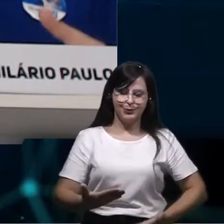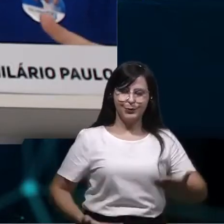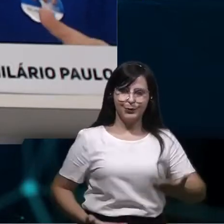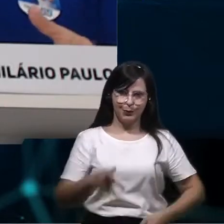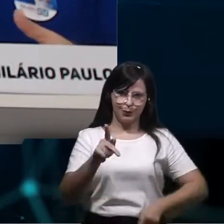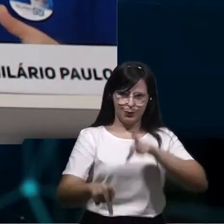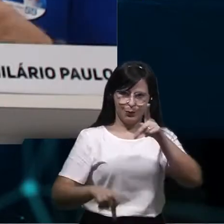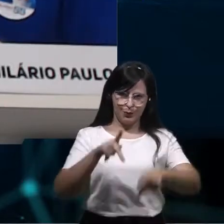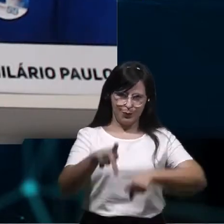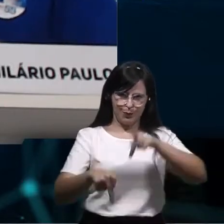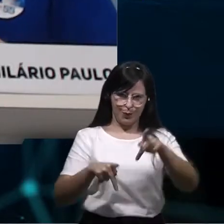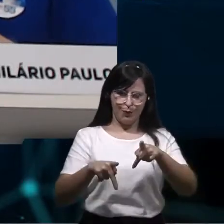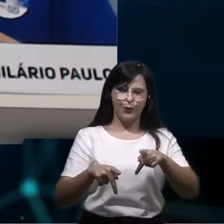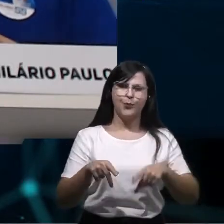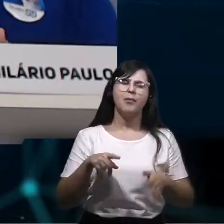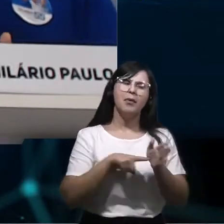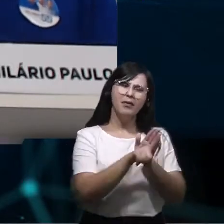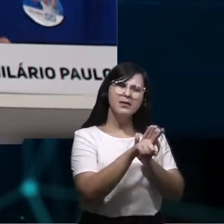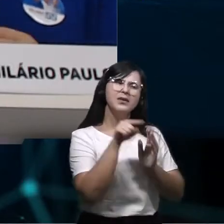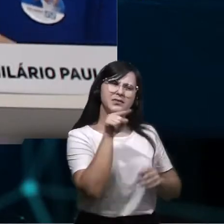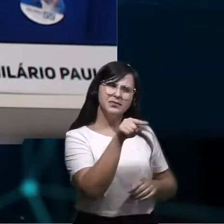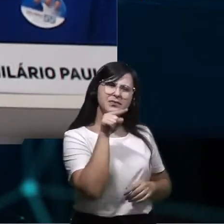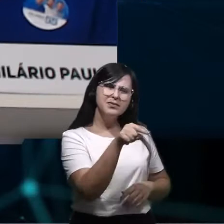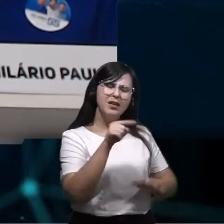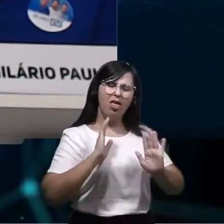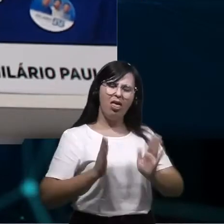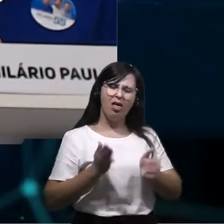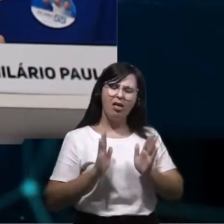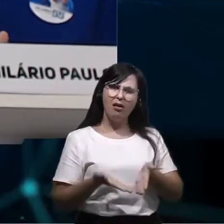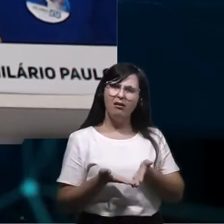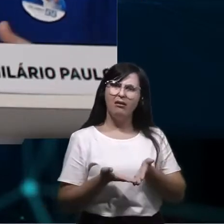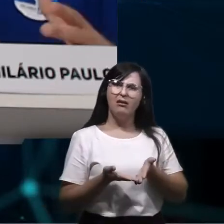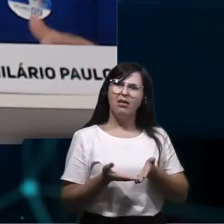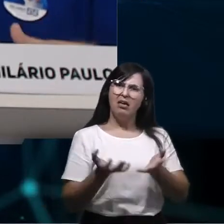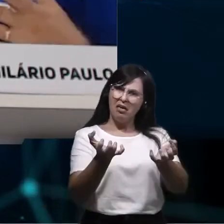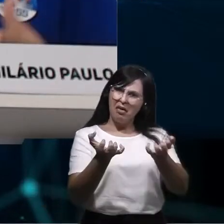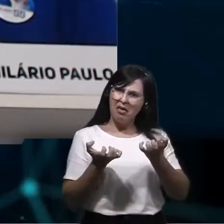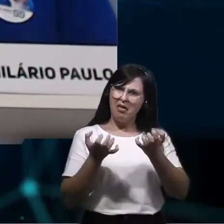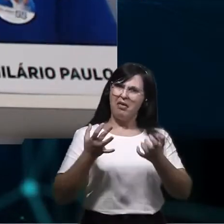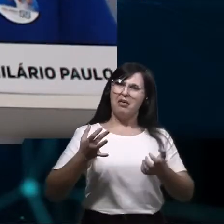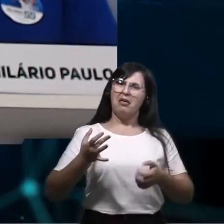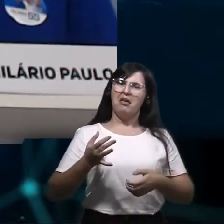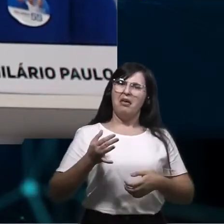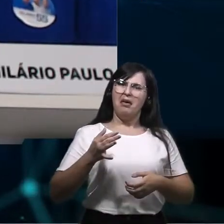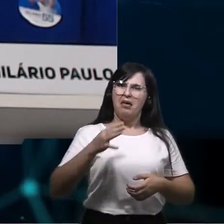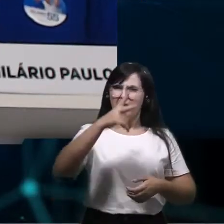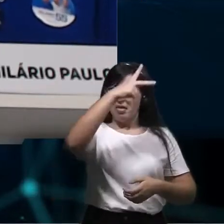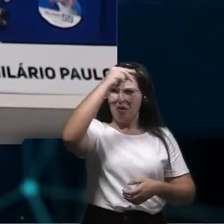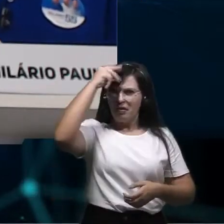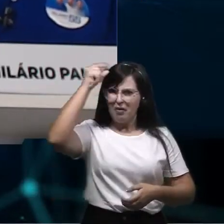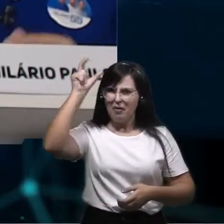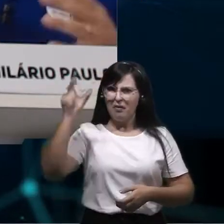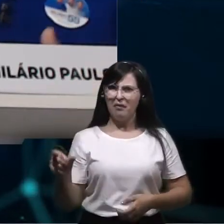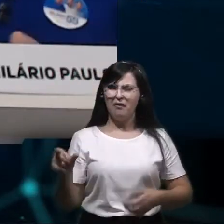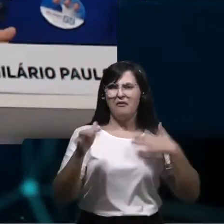se o senhor, agora, nessa proposta de governo, onde o senhor está propondo que irá